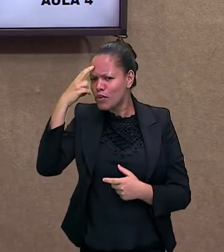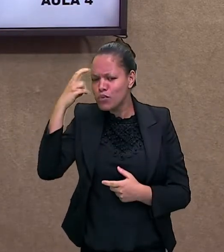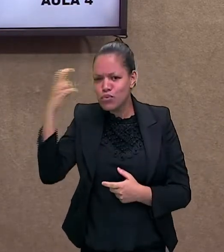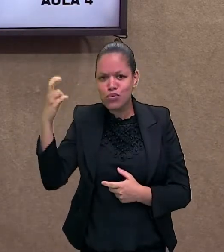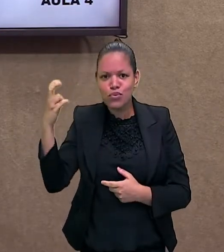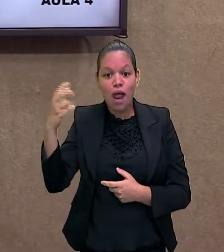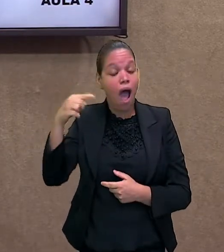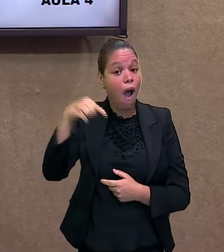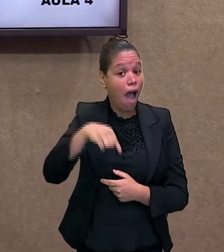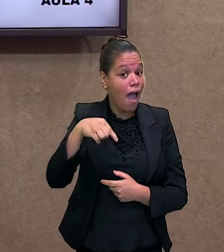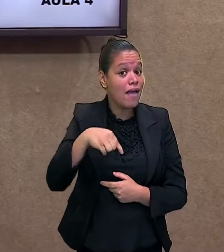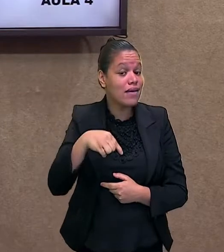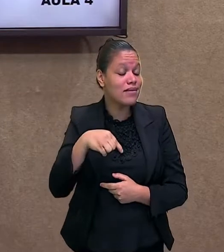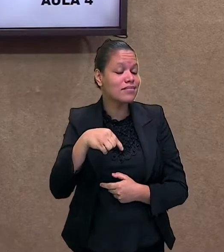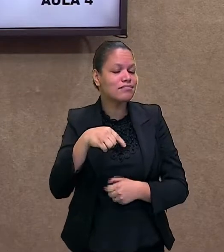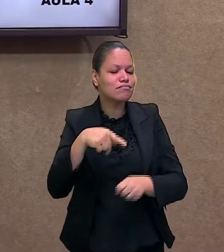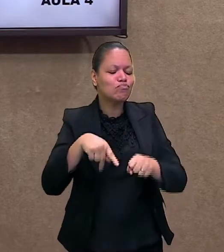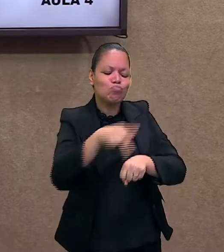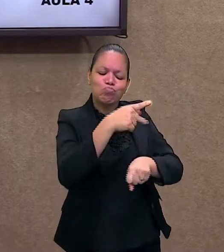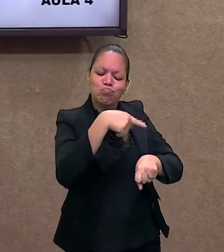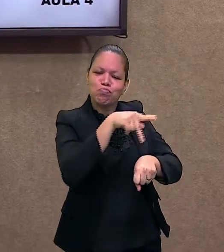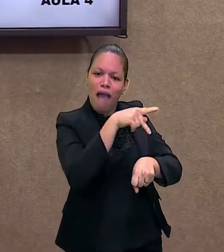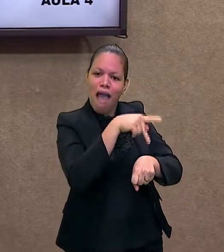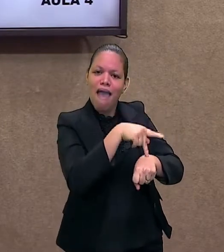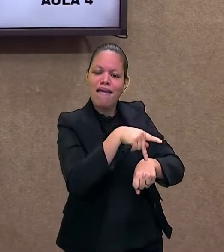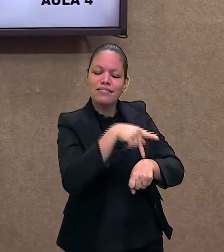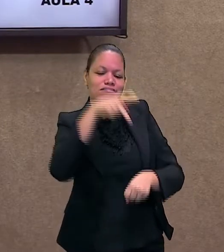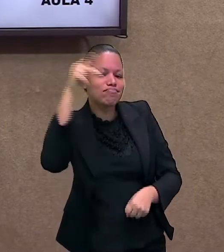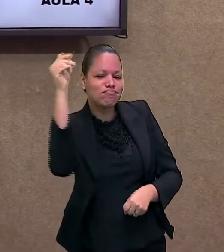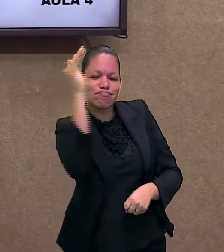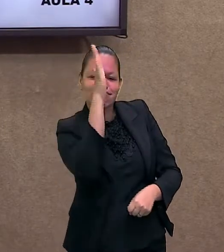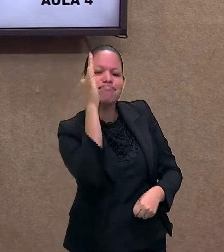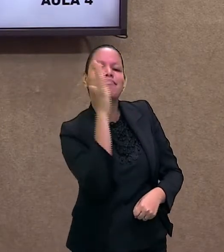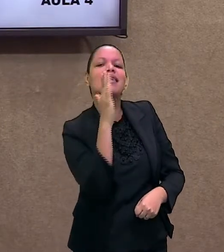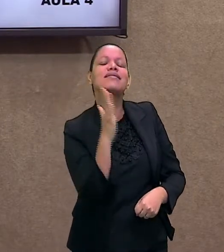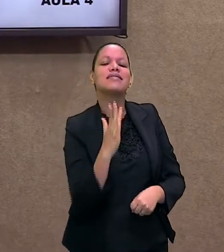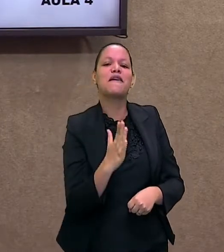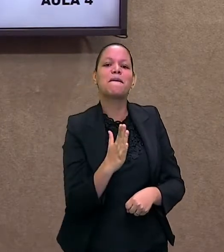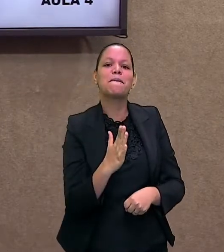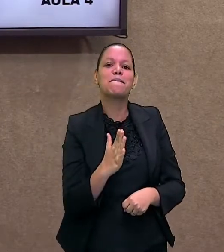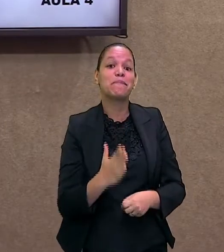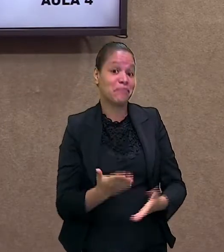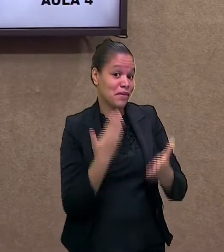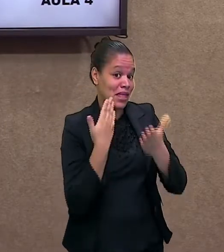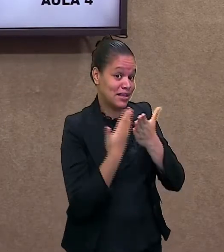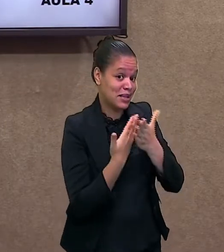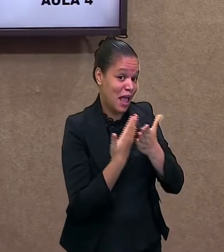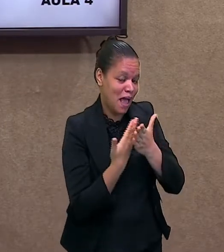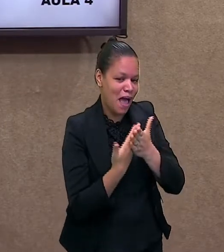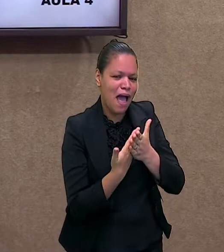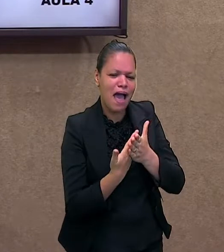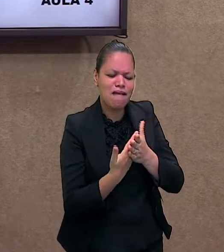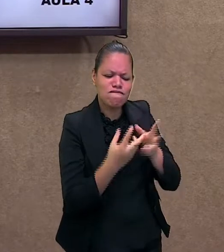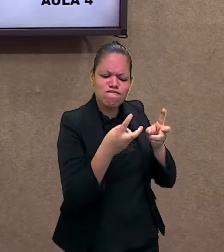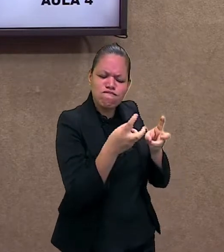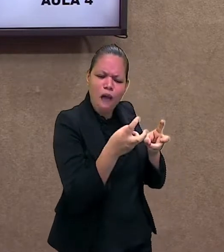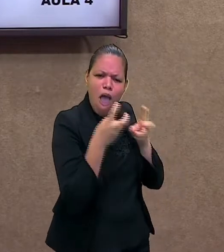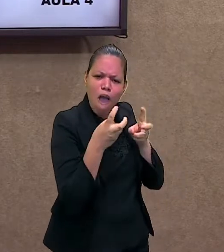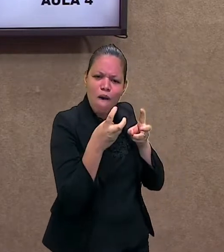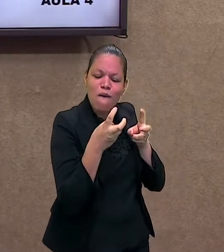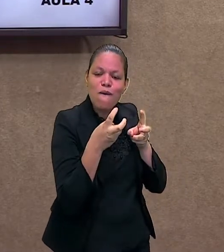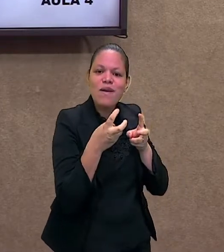estudar elementos que são propriamente do nosso país. Então, nesta aula, nós vamos reconhecer